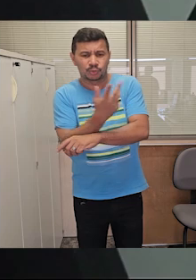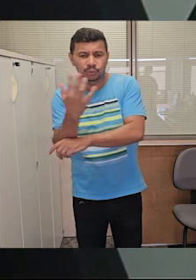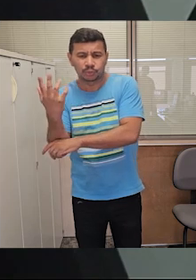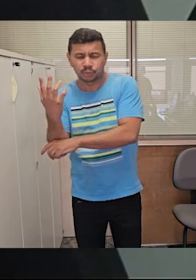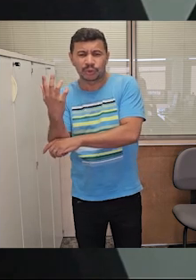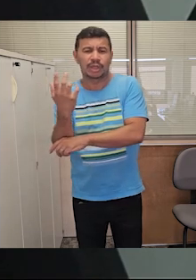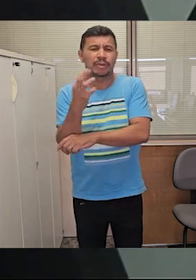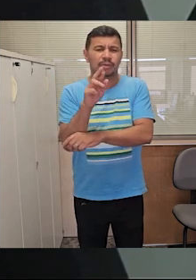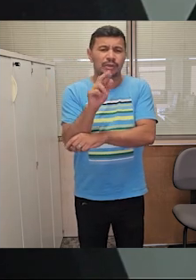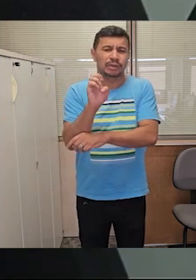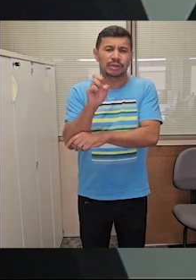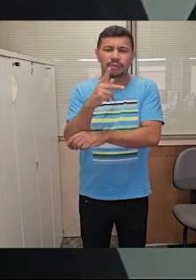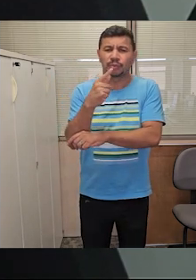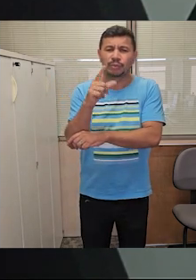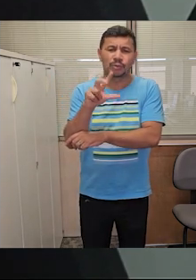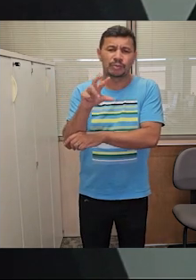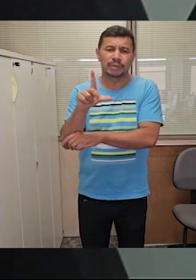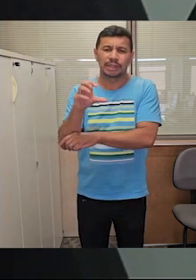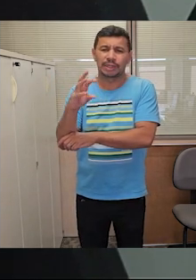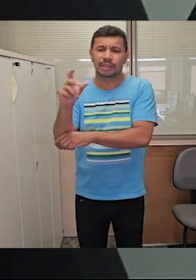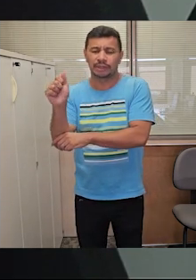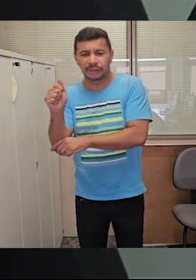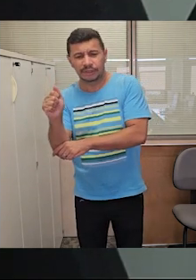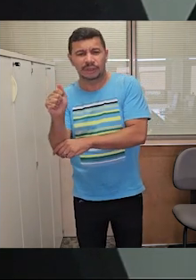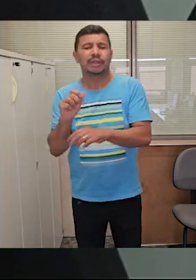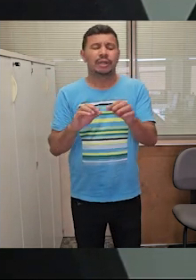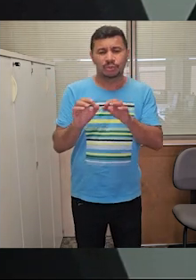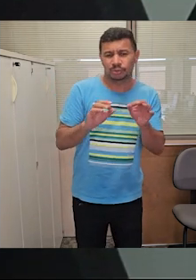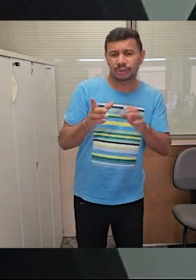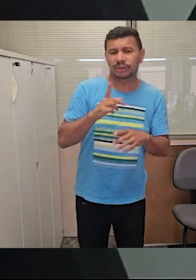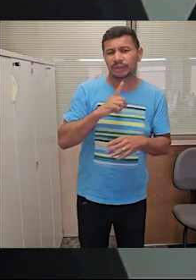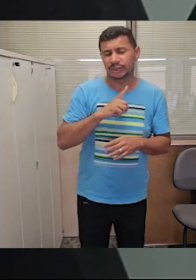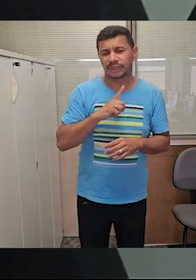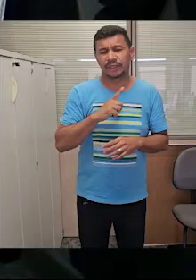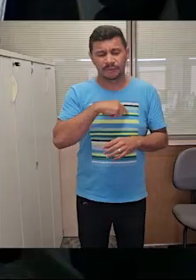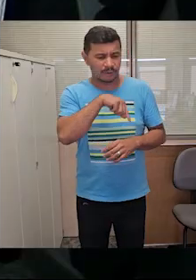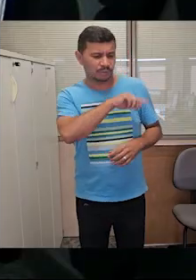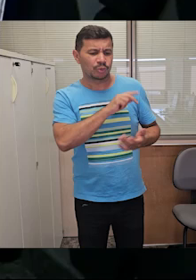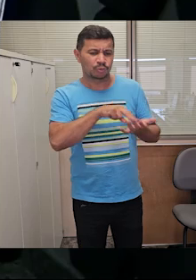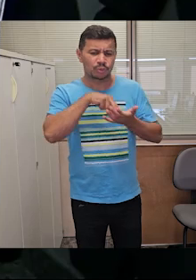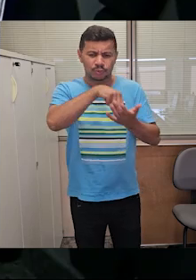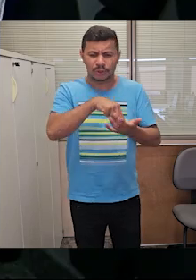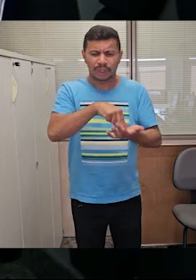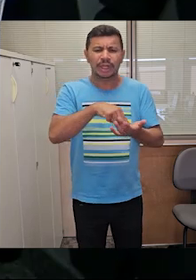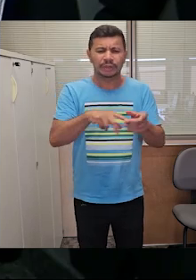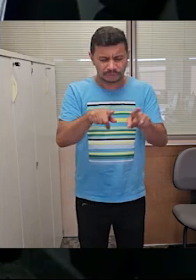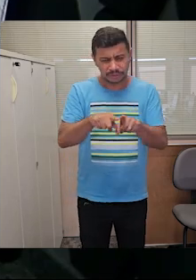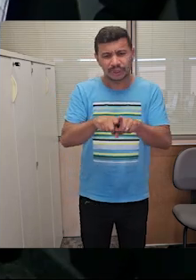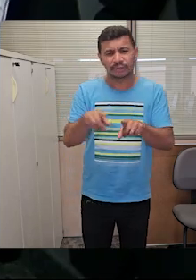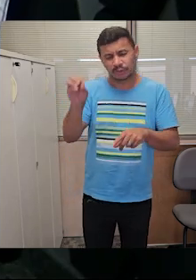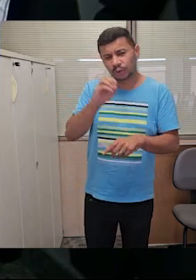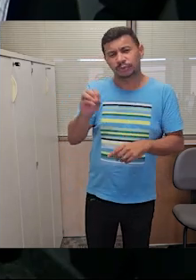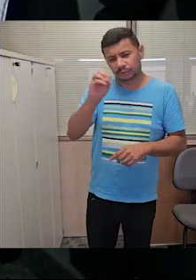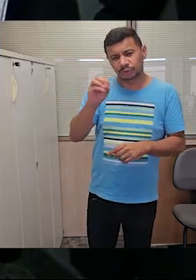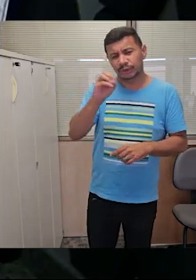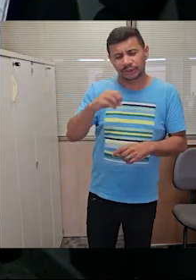República foi o José Campos Barreto. Mais conhecido como Zequinha Barreto. Zequinha Barreto, lá